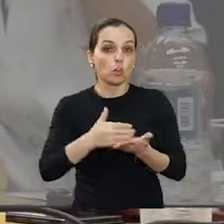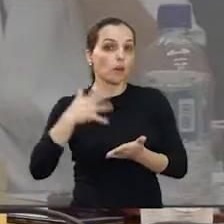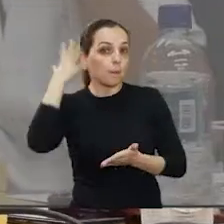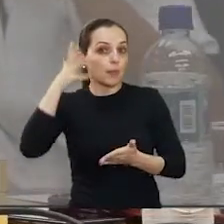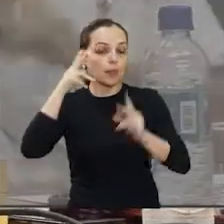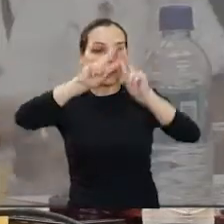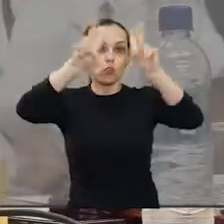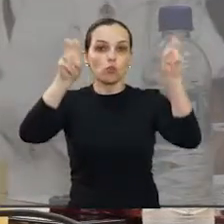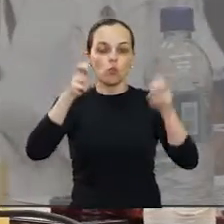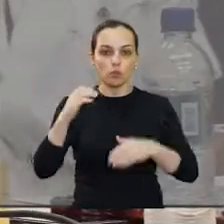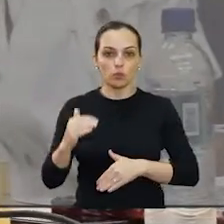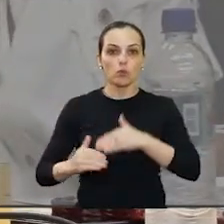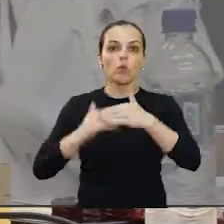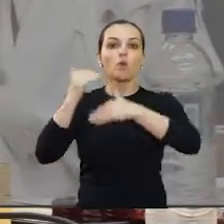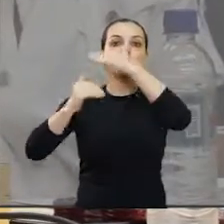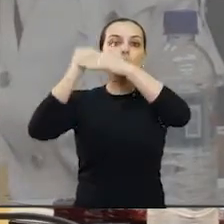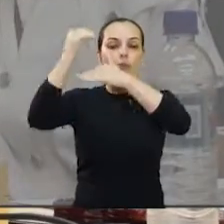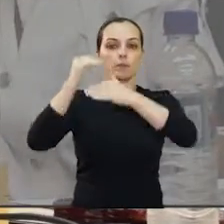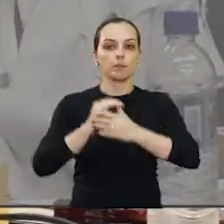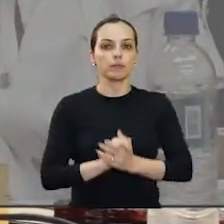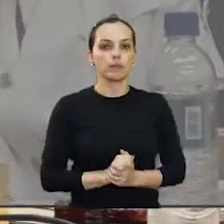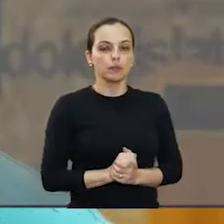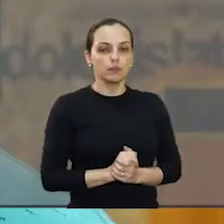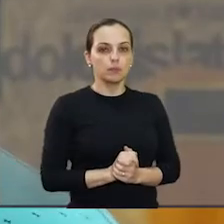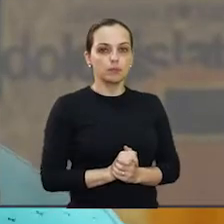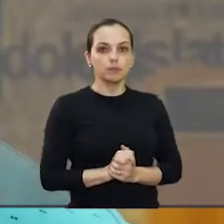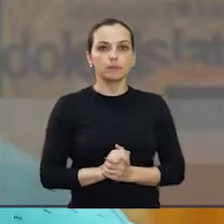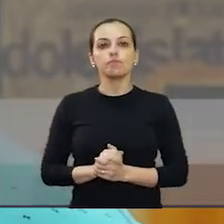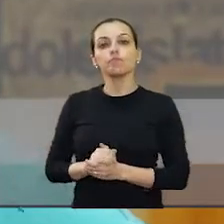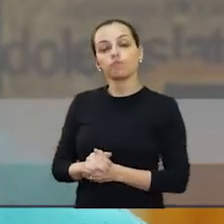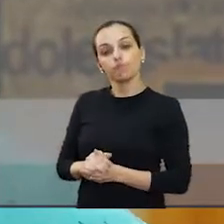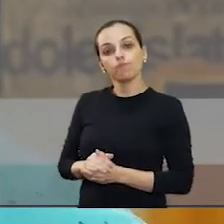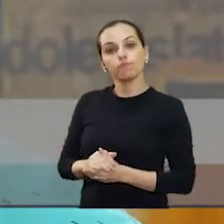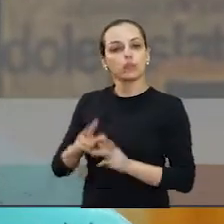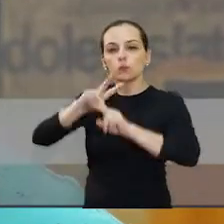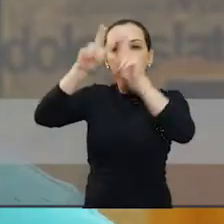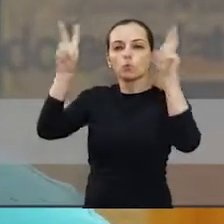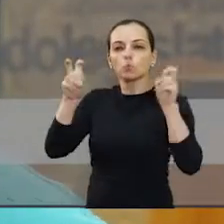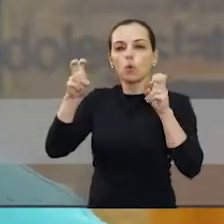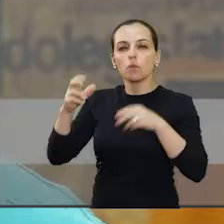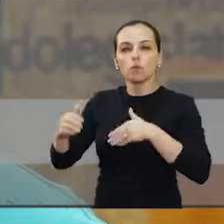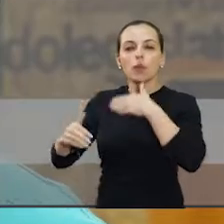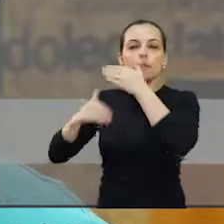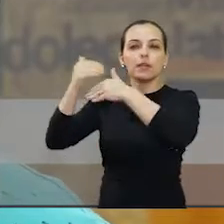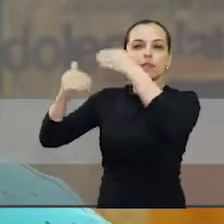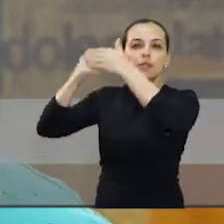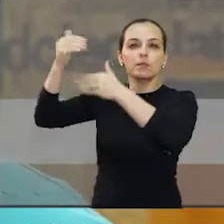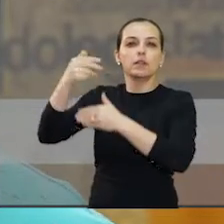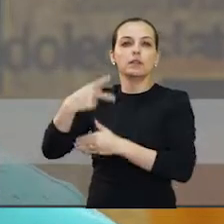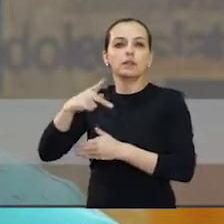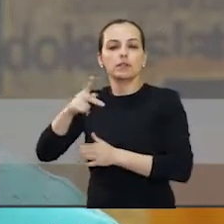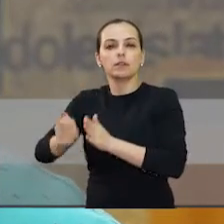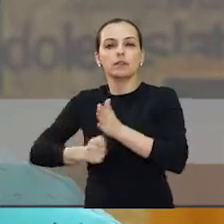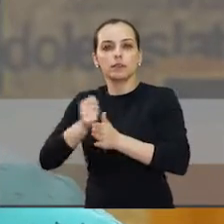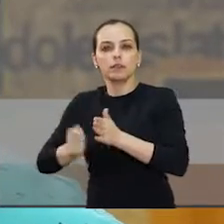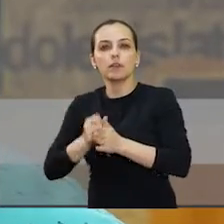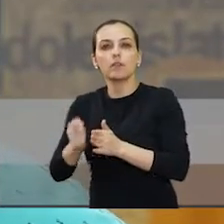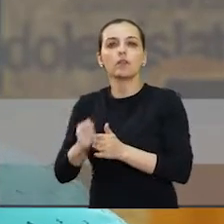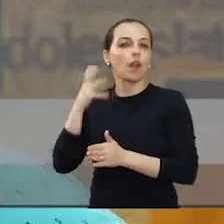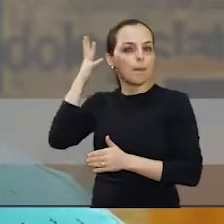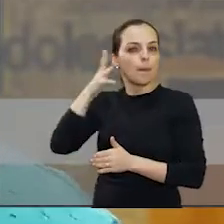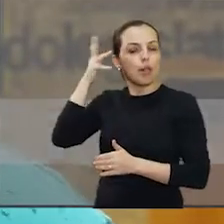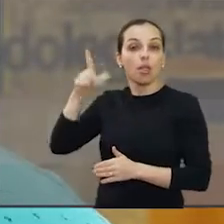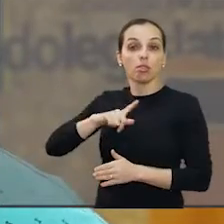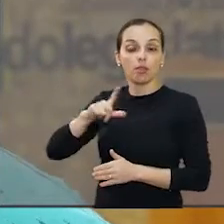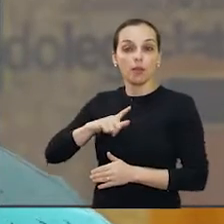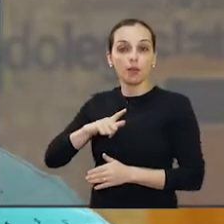da Escola do Legislativo, Rafael De Angeli. Bom, essa semana a gente vai trazer discussões sobre o tema de desenvolvimento no âmbito